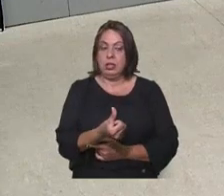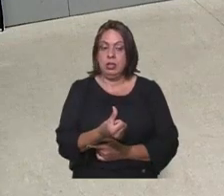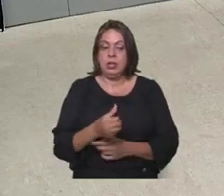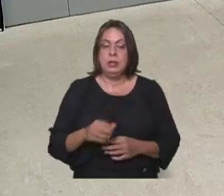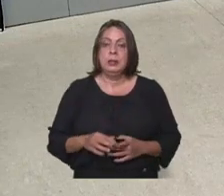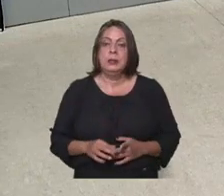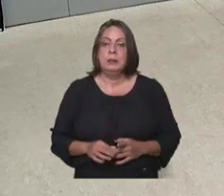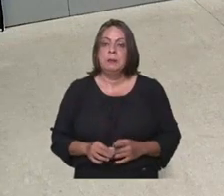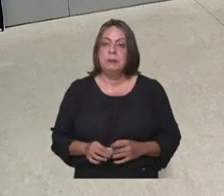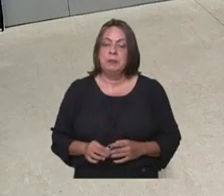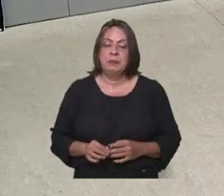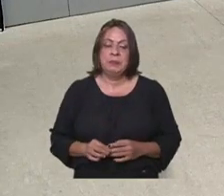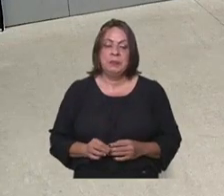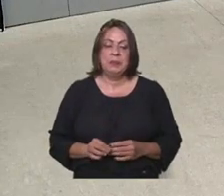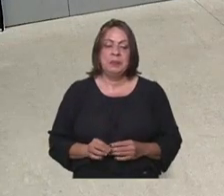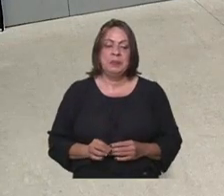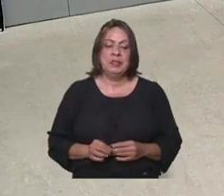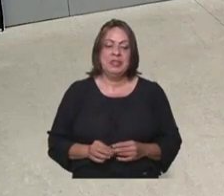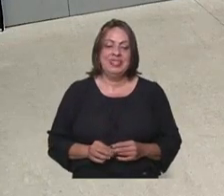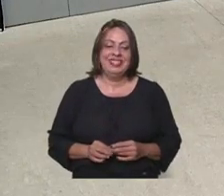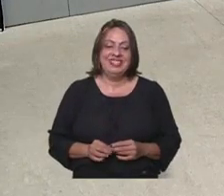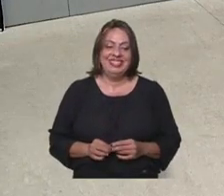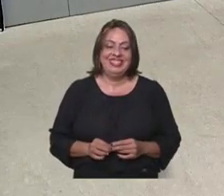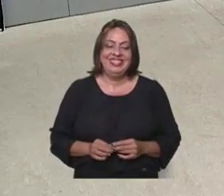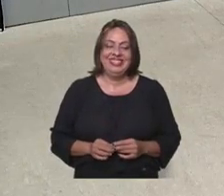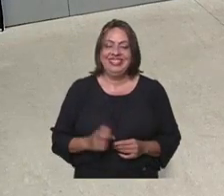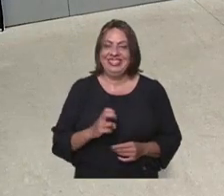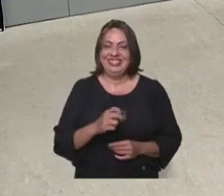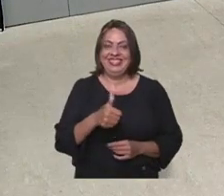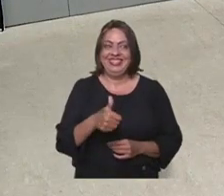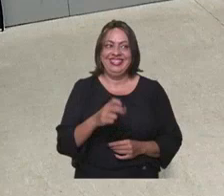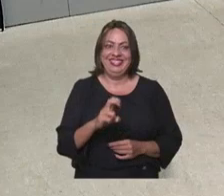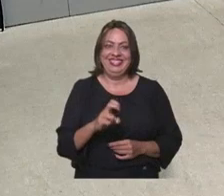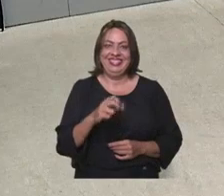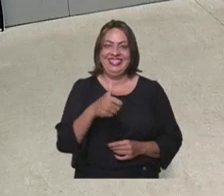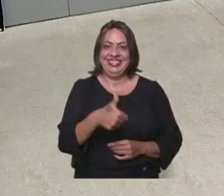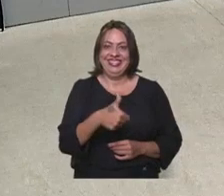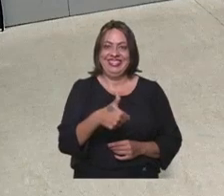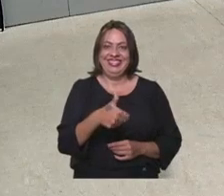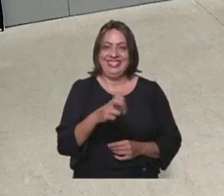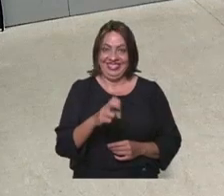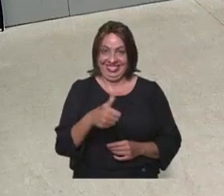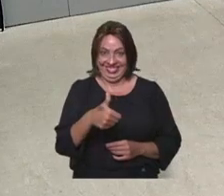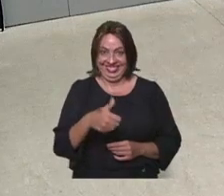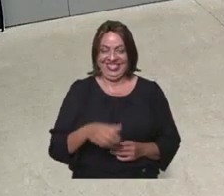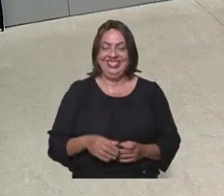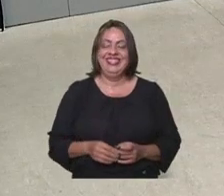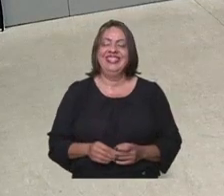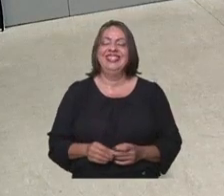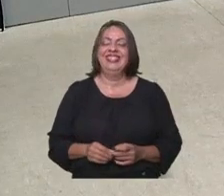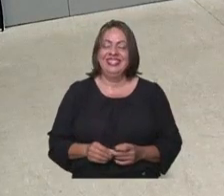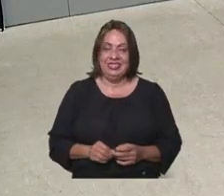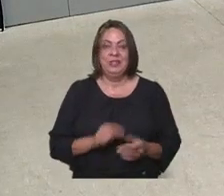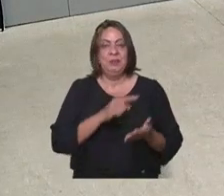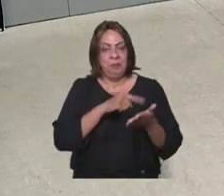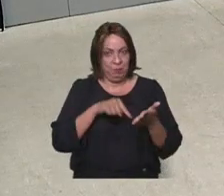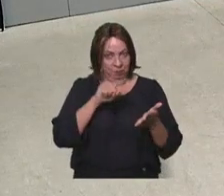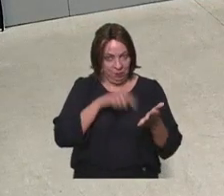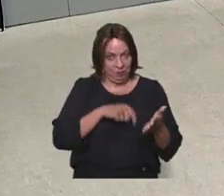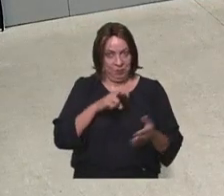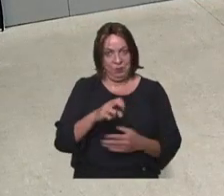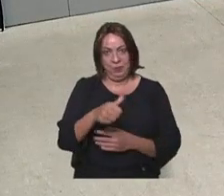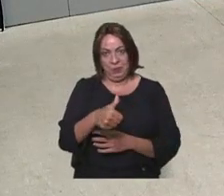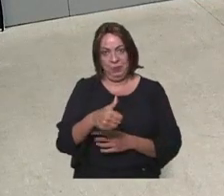dúzia, 6, 6 é a bolinha da vez. Tem o 51, tem aí 51, passa a caneta no